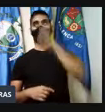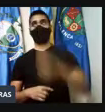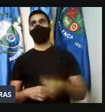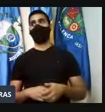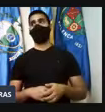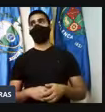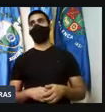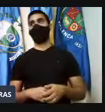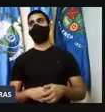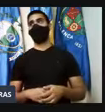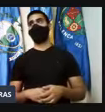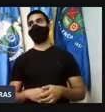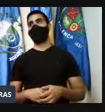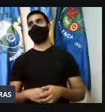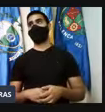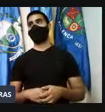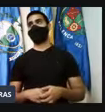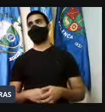Tarso.